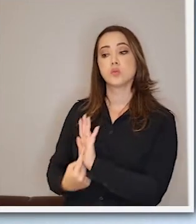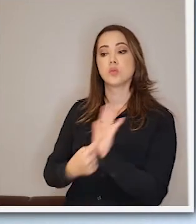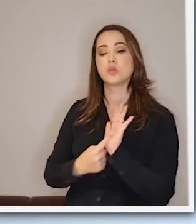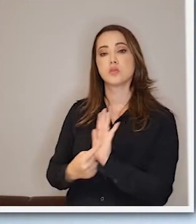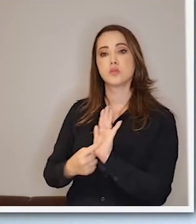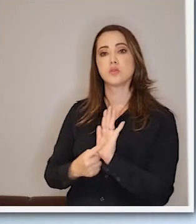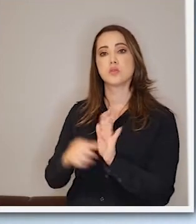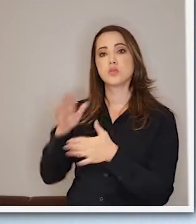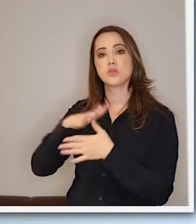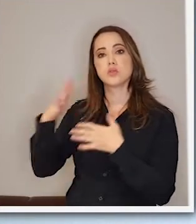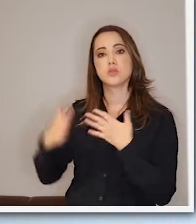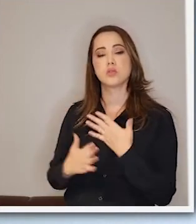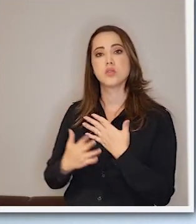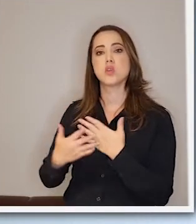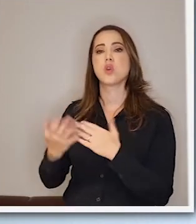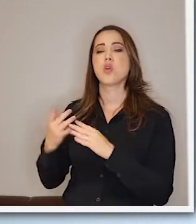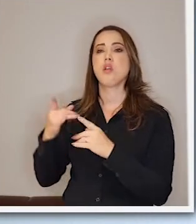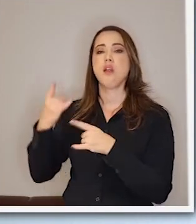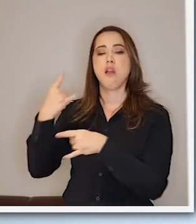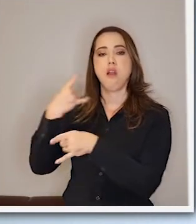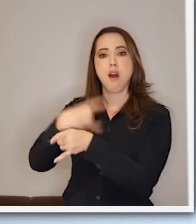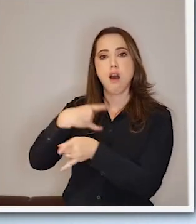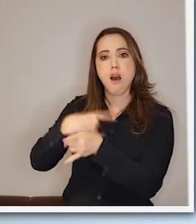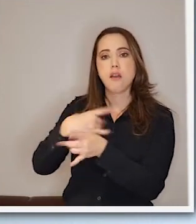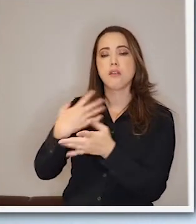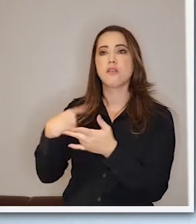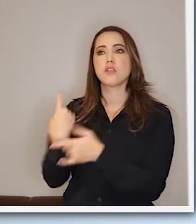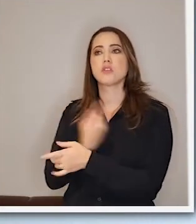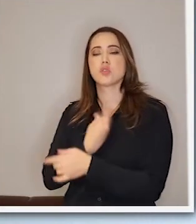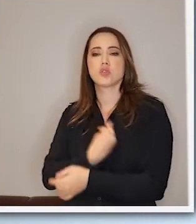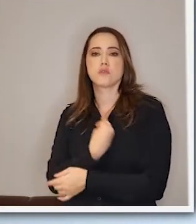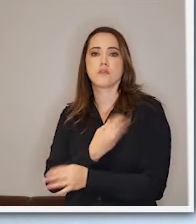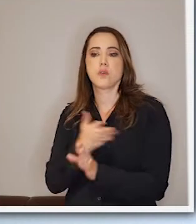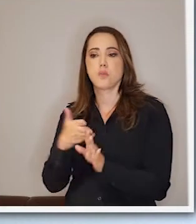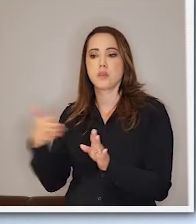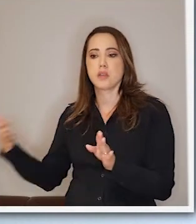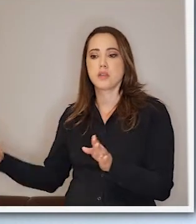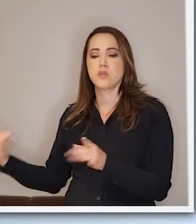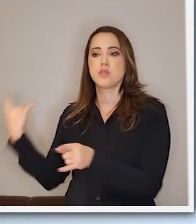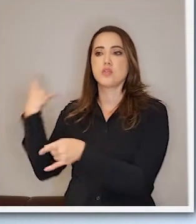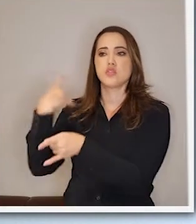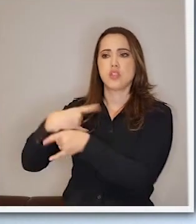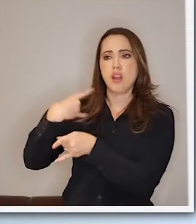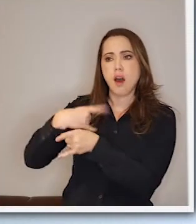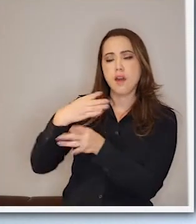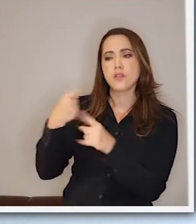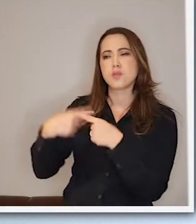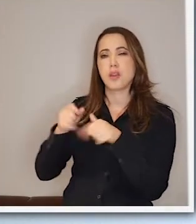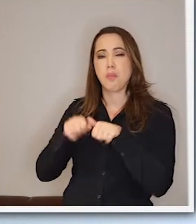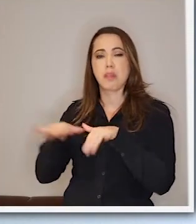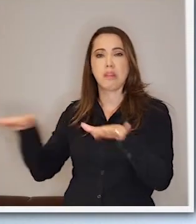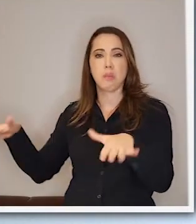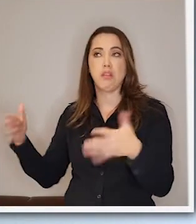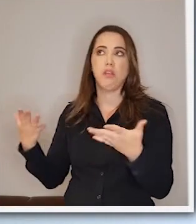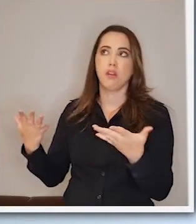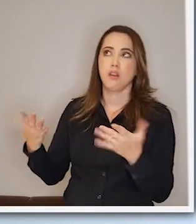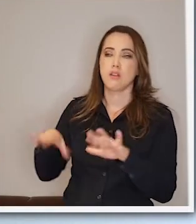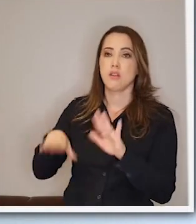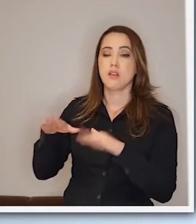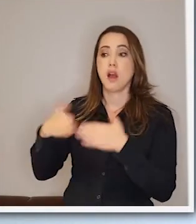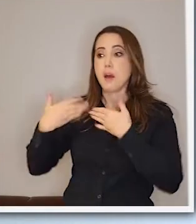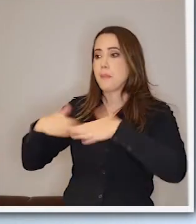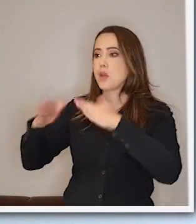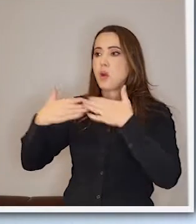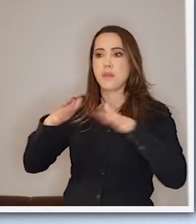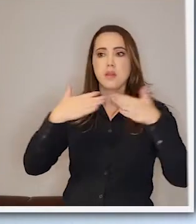colocou praticamente a situação das Libras em live, e a gente viveu um período de lives em